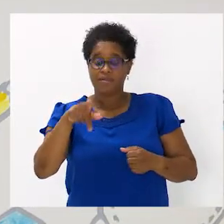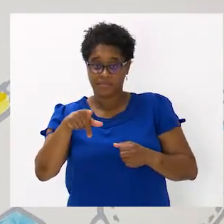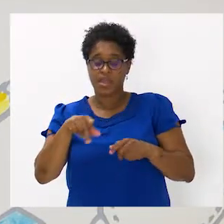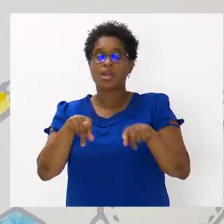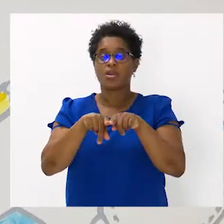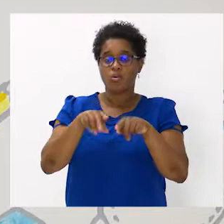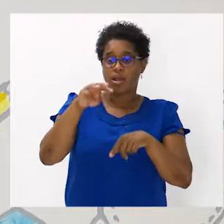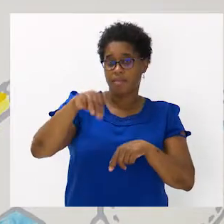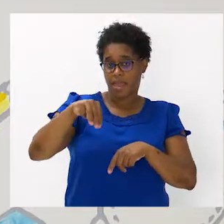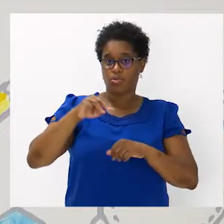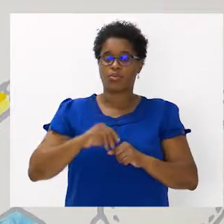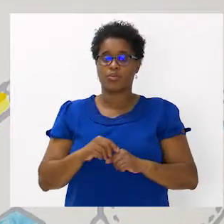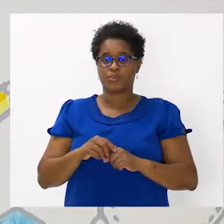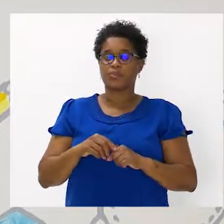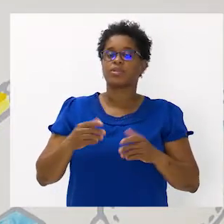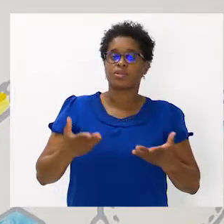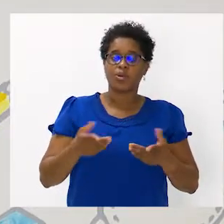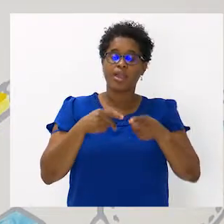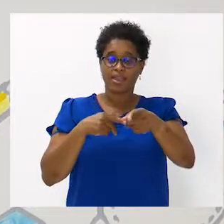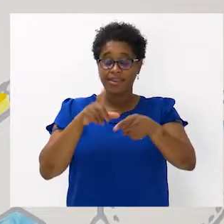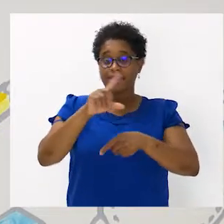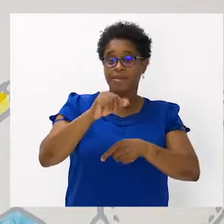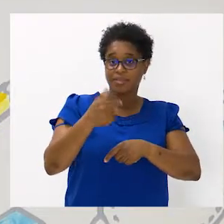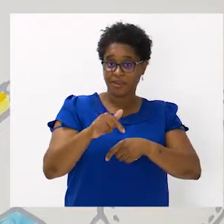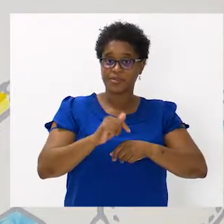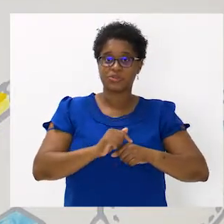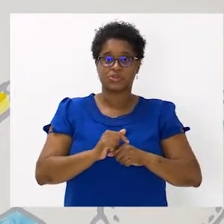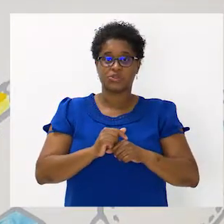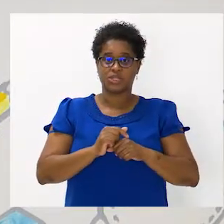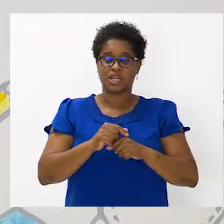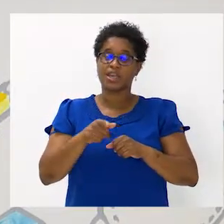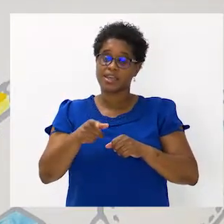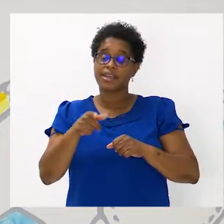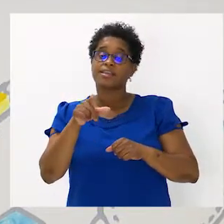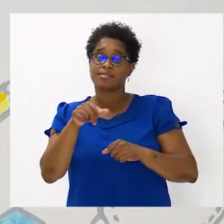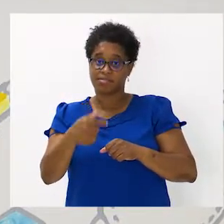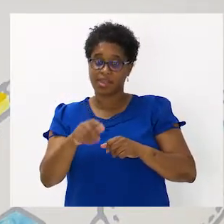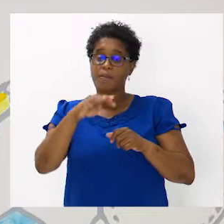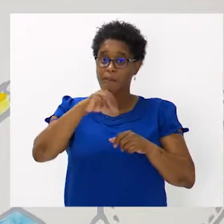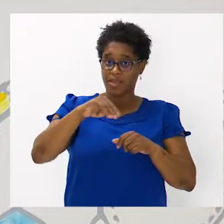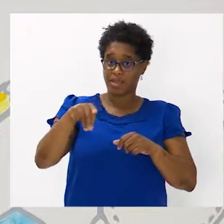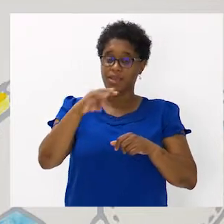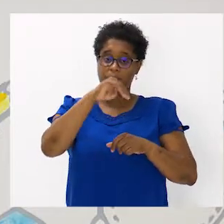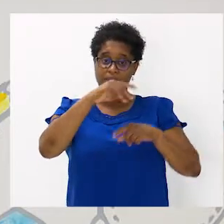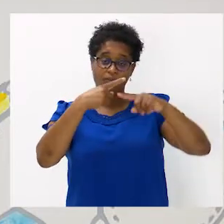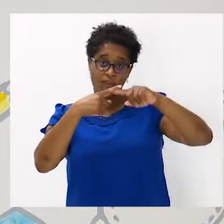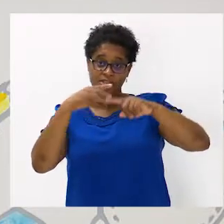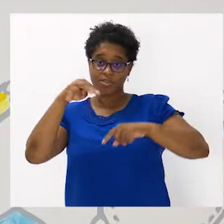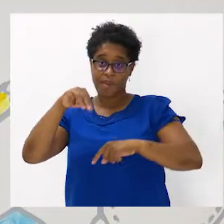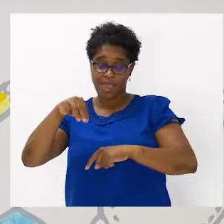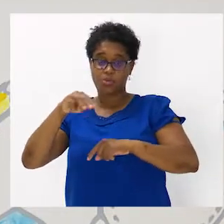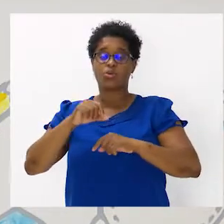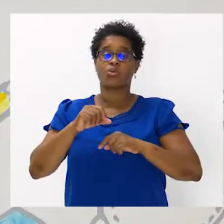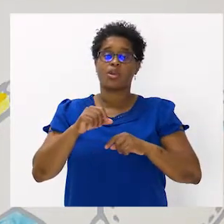área é metro. E aqui temos também metro. Então, metro vezes